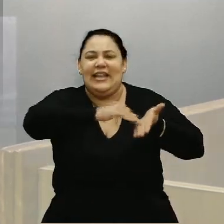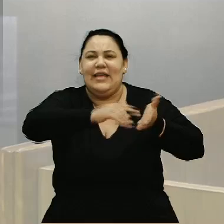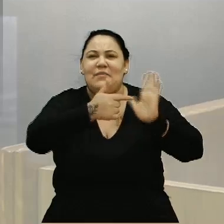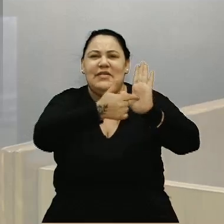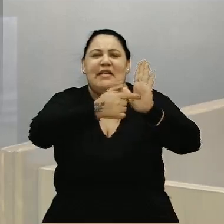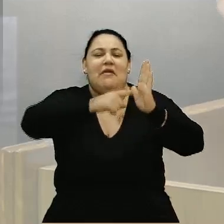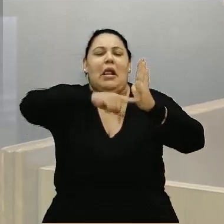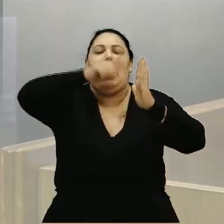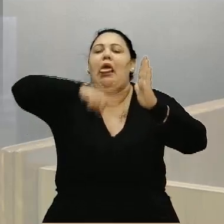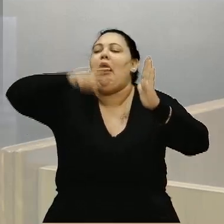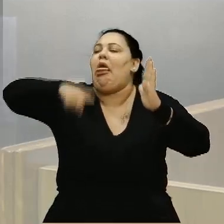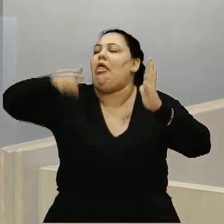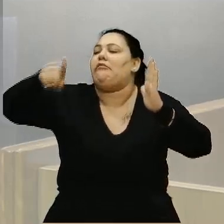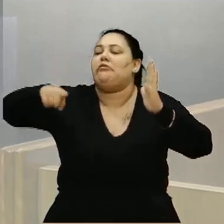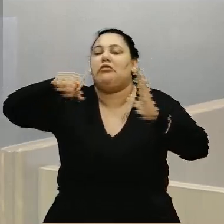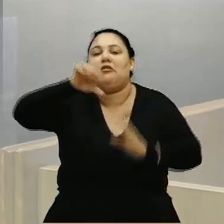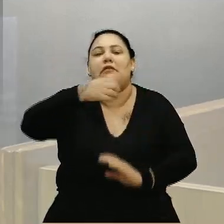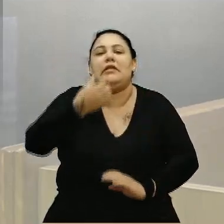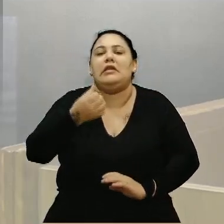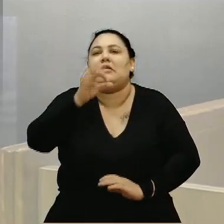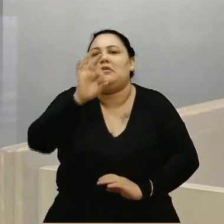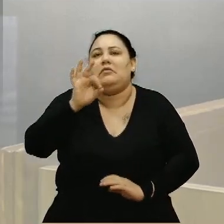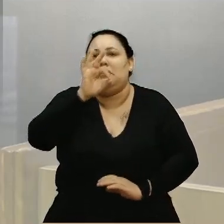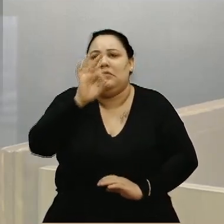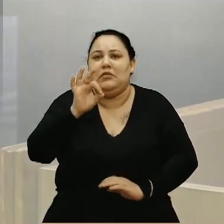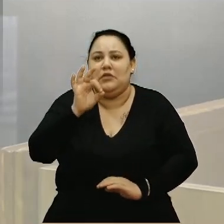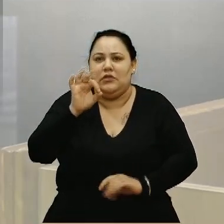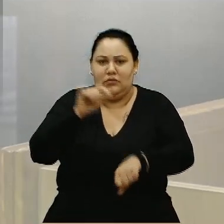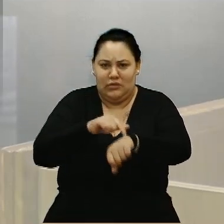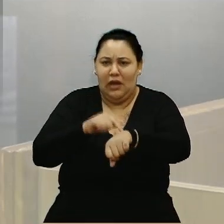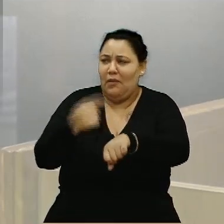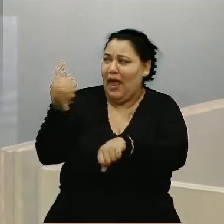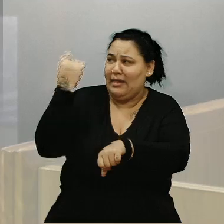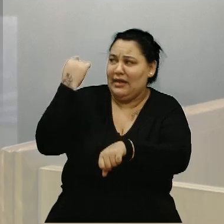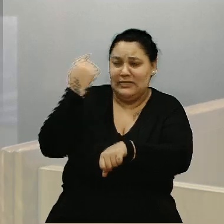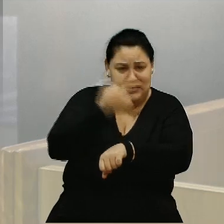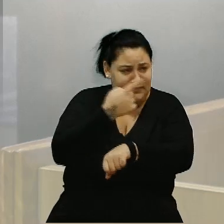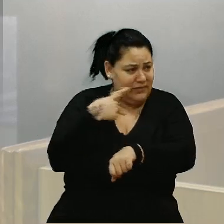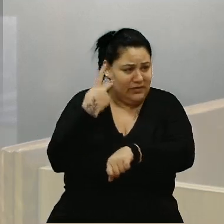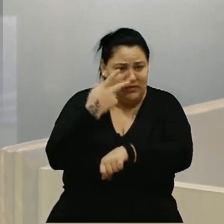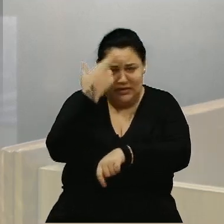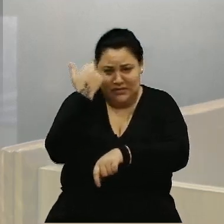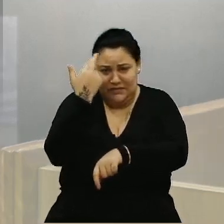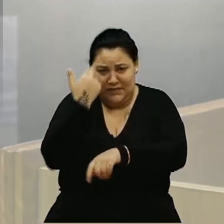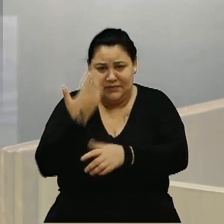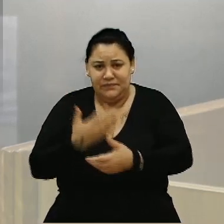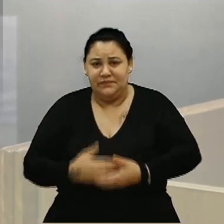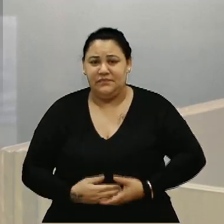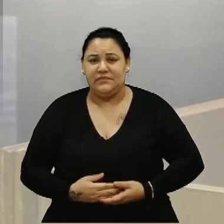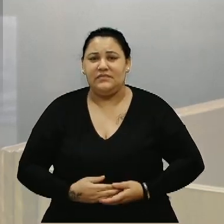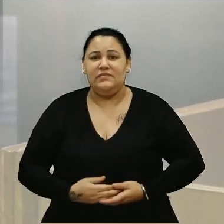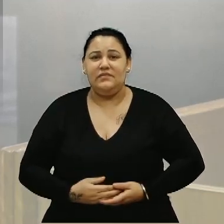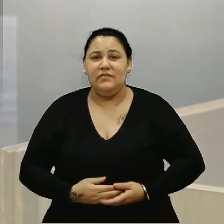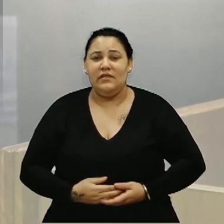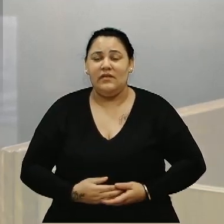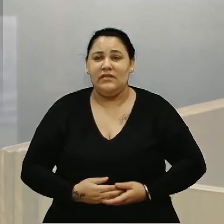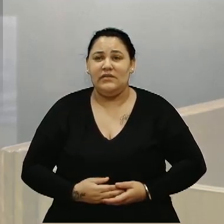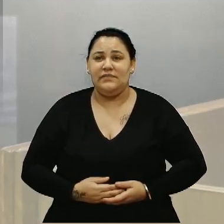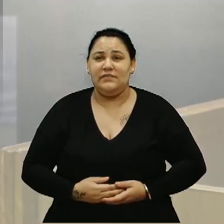gráficozinho. 96%. Isso há tempo atrás, vereador Rafael. Ih, faz tempo, quando estavam fazendo as